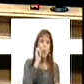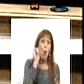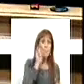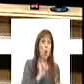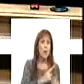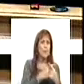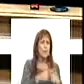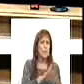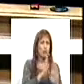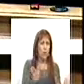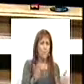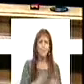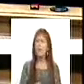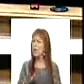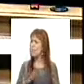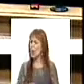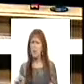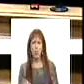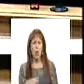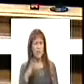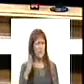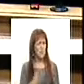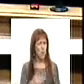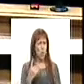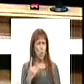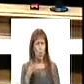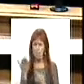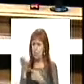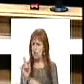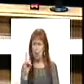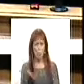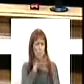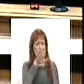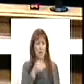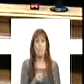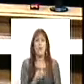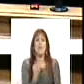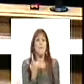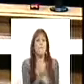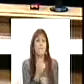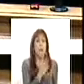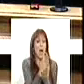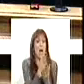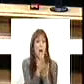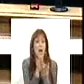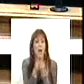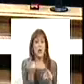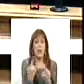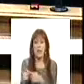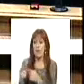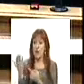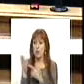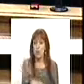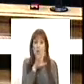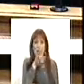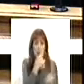sexo diferente. Ora, como não existe apenas um modelo familiar, mas sim vários e diversos